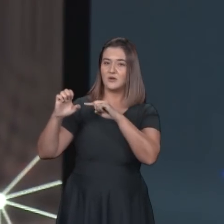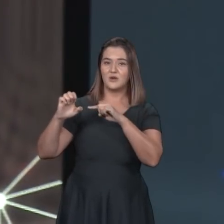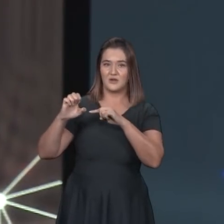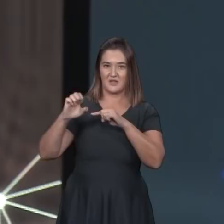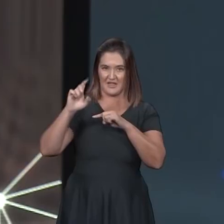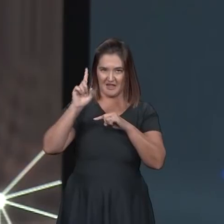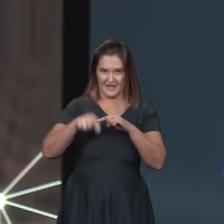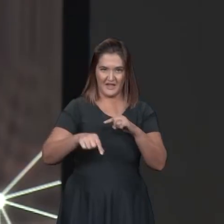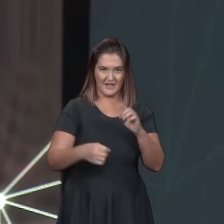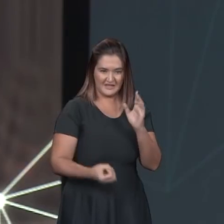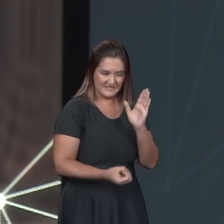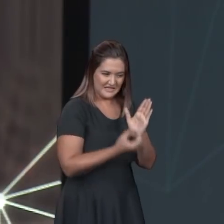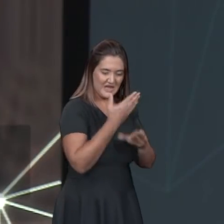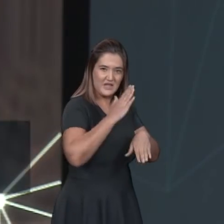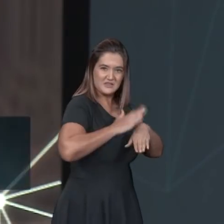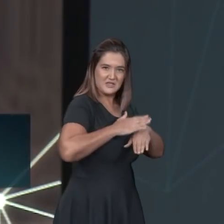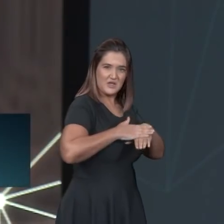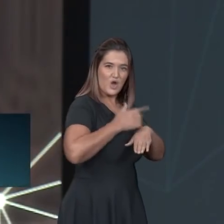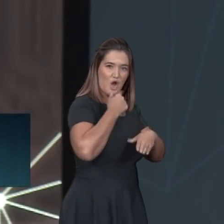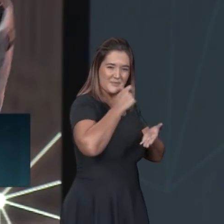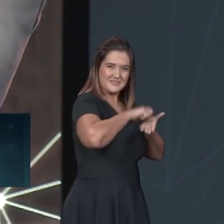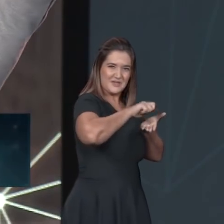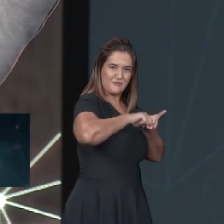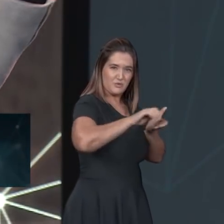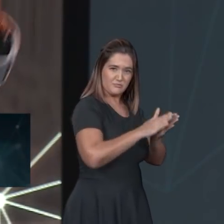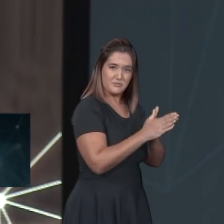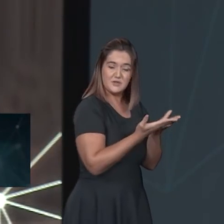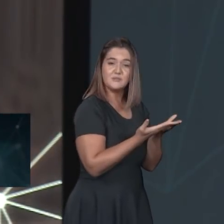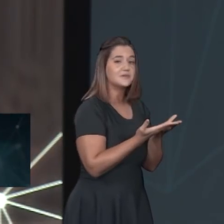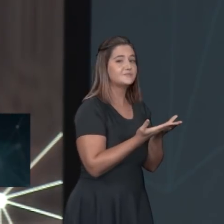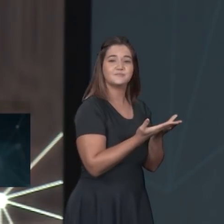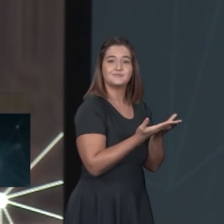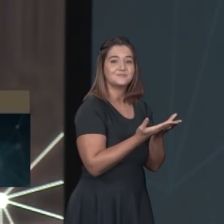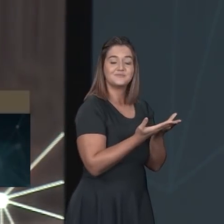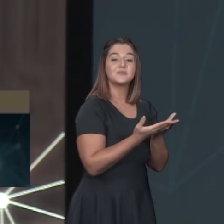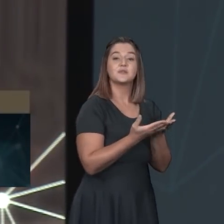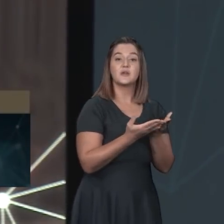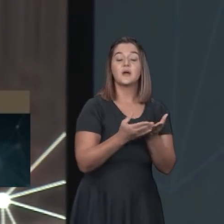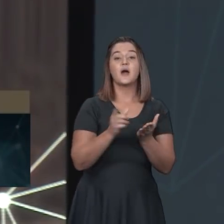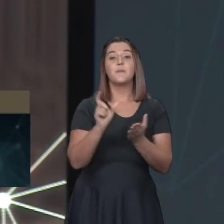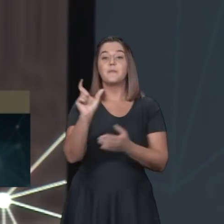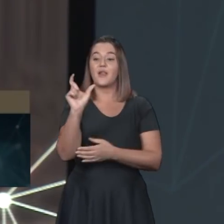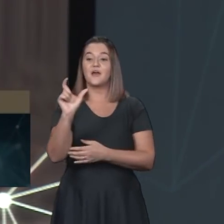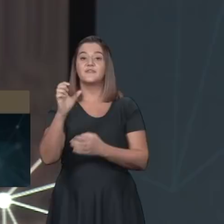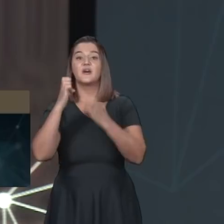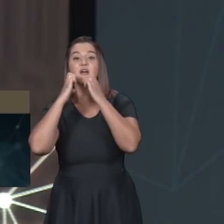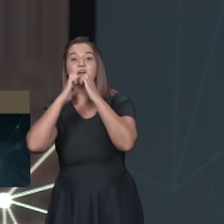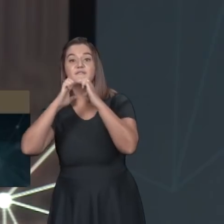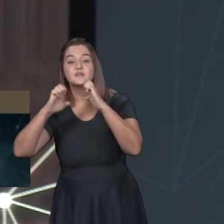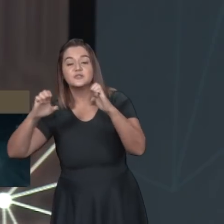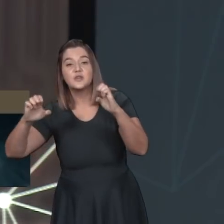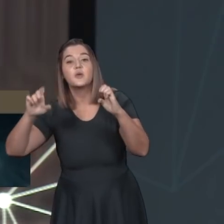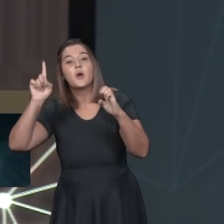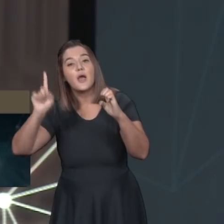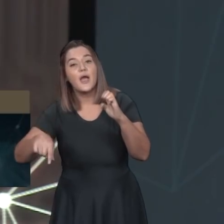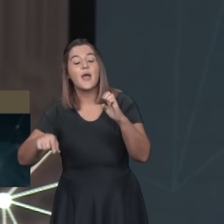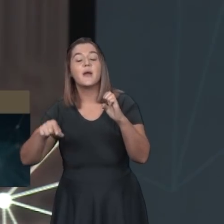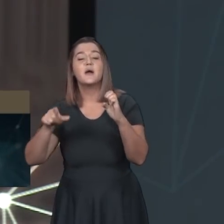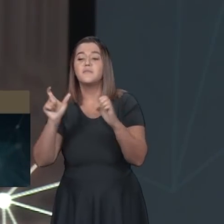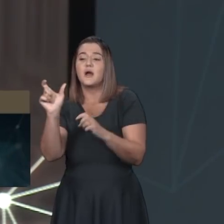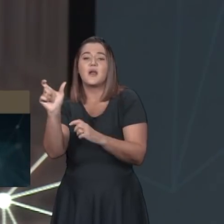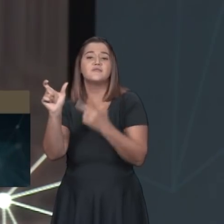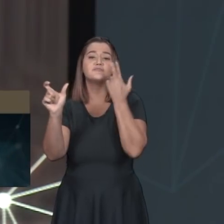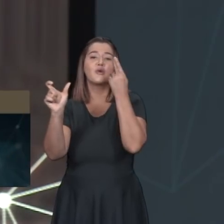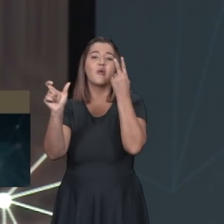pelos autores do Novo Testamento. A palavra evangelho, como nós vemos nessa inscrição de Priene, é uma palavra técnica que já estava no